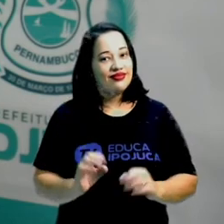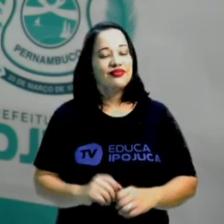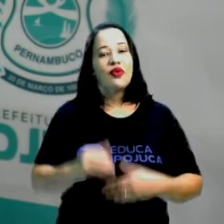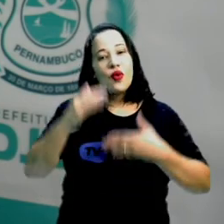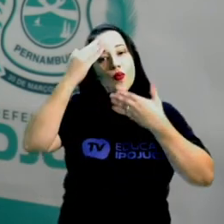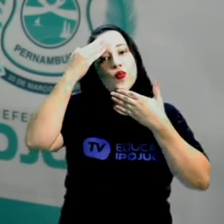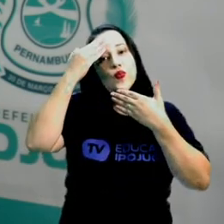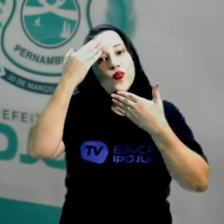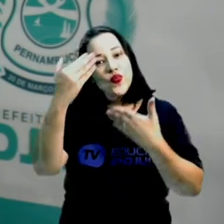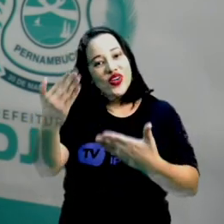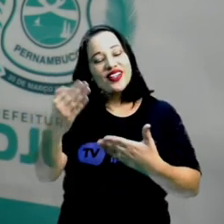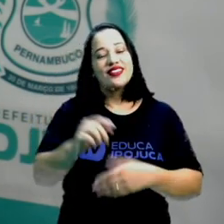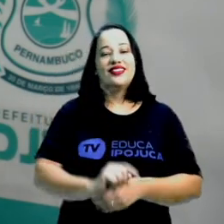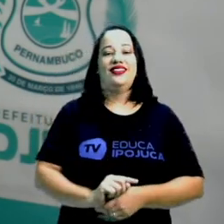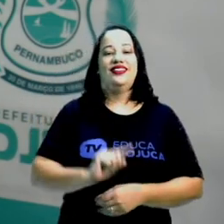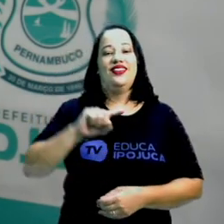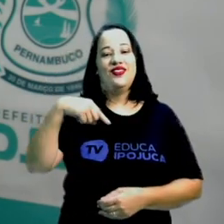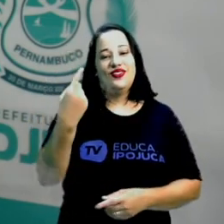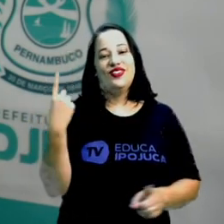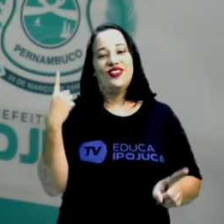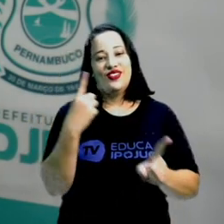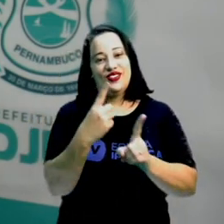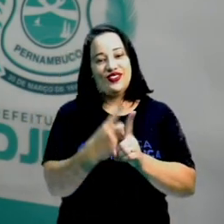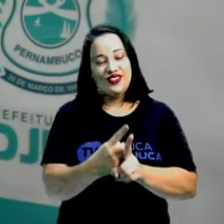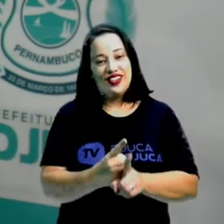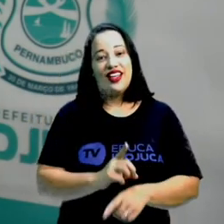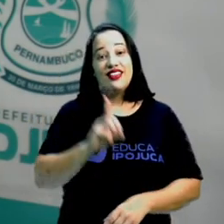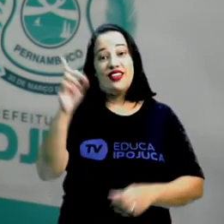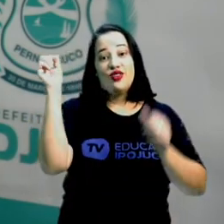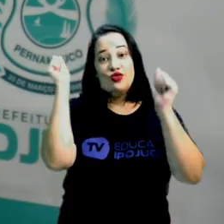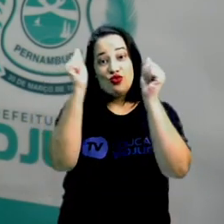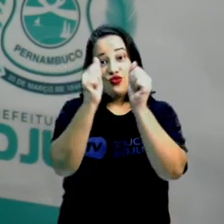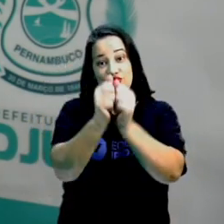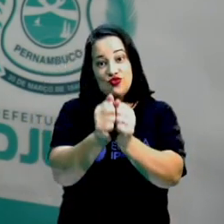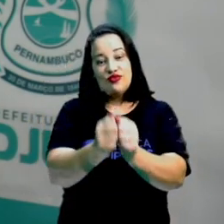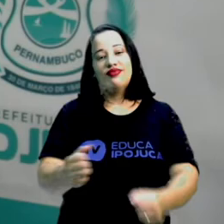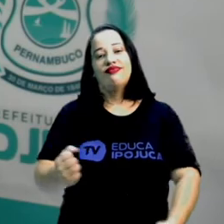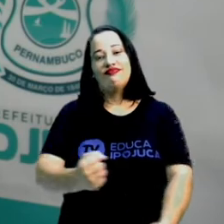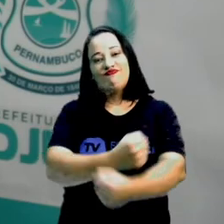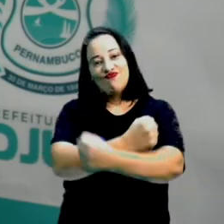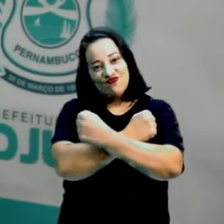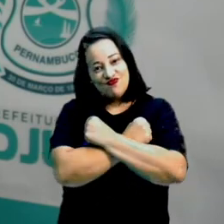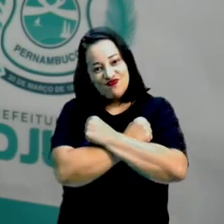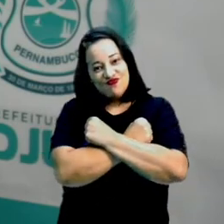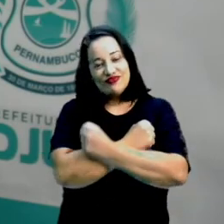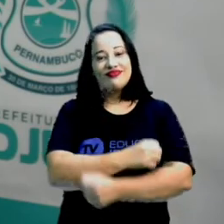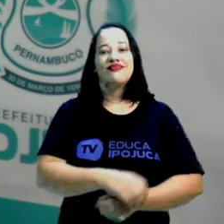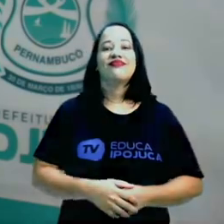Muito obrigado. Nos vemos na próxima aula. Fiquem com Deus e um abraço.